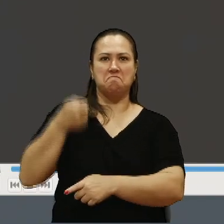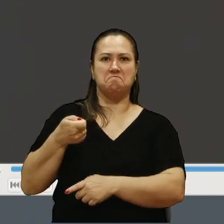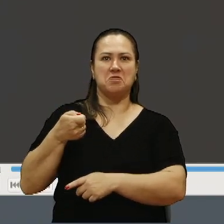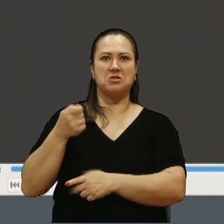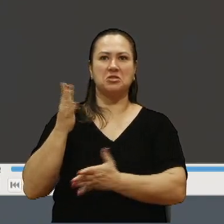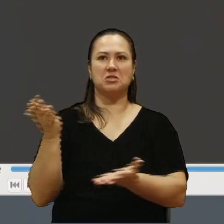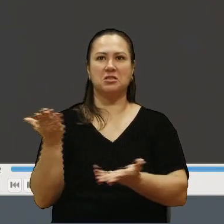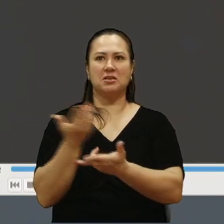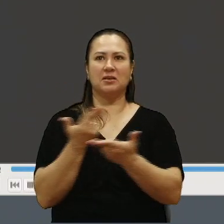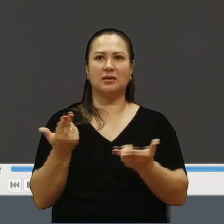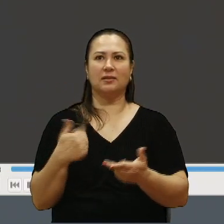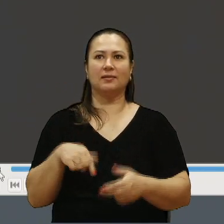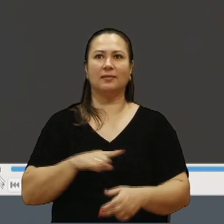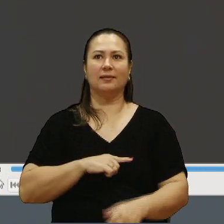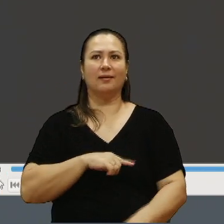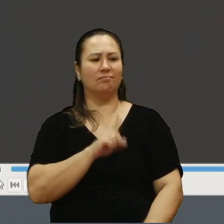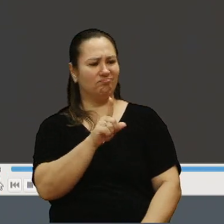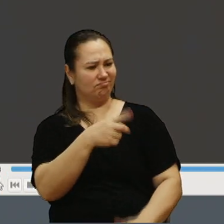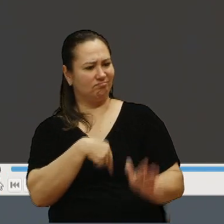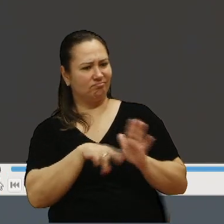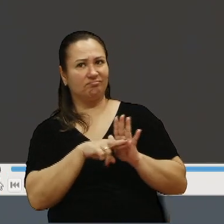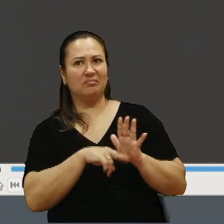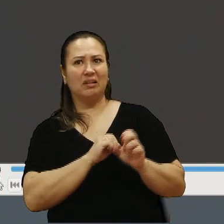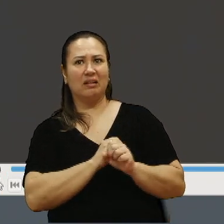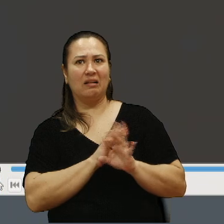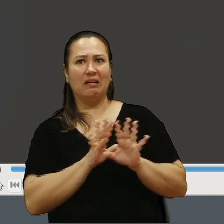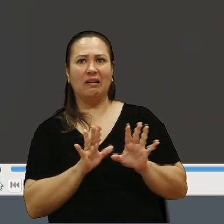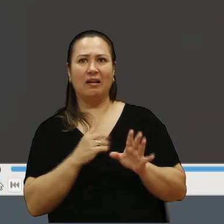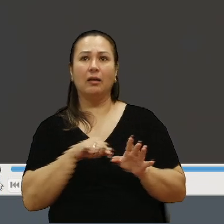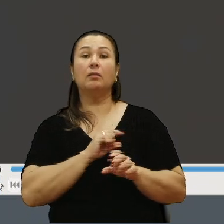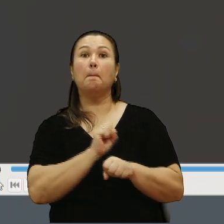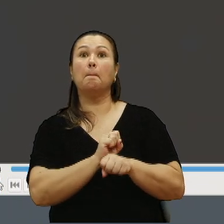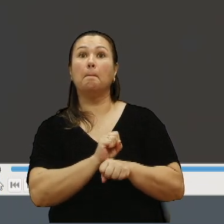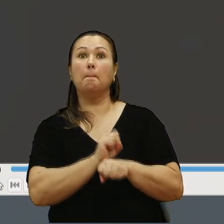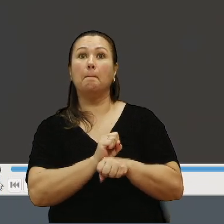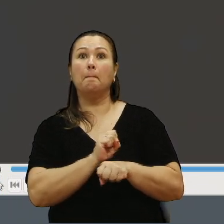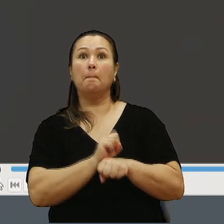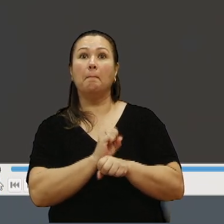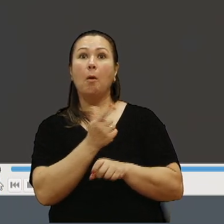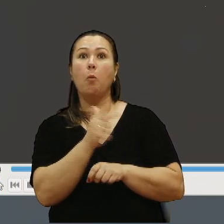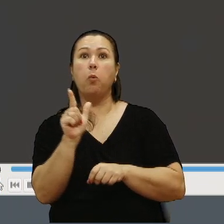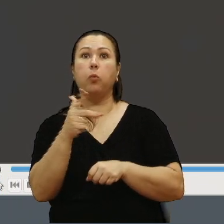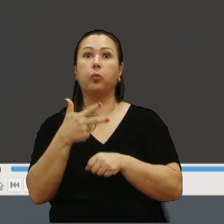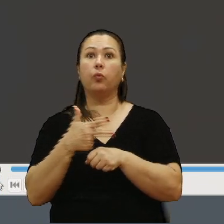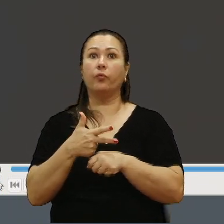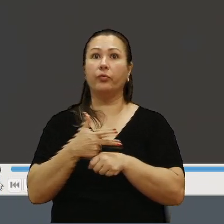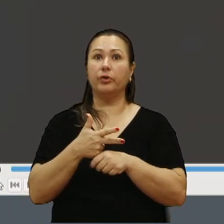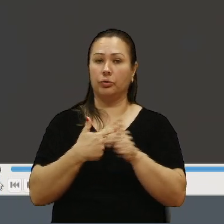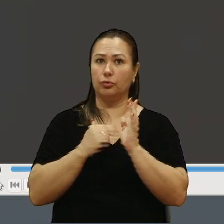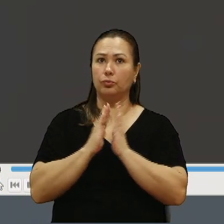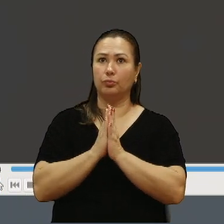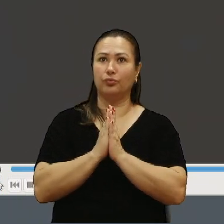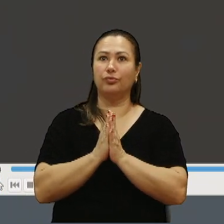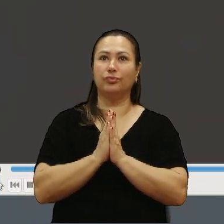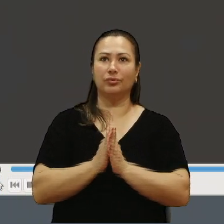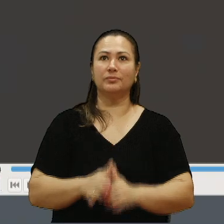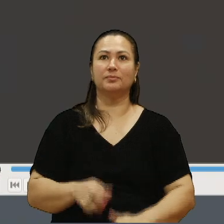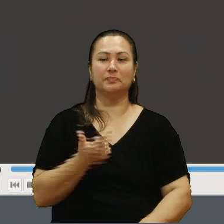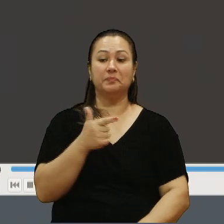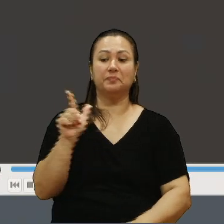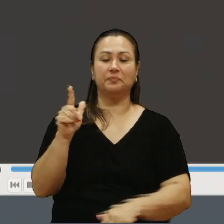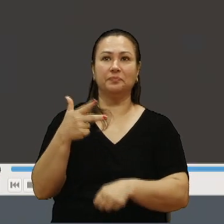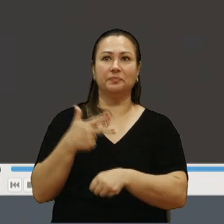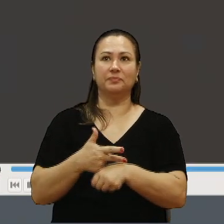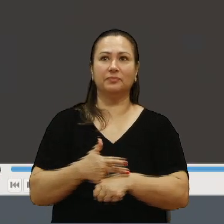favor. Coloca o próximo vídeo. Essa regra é claríssima. Pausa. Coloca o próximo vídeo, por gentileza, meu assessor. O próximo vídeo.